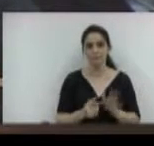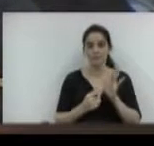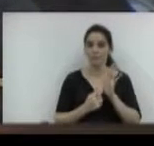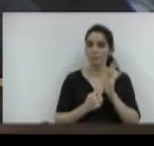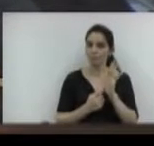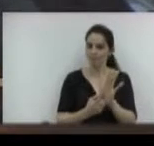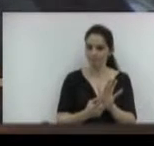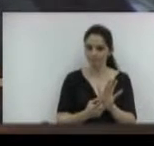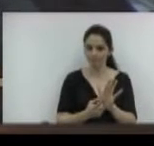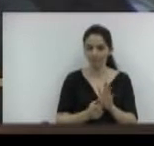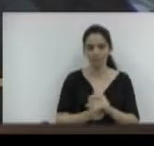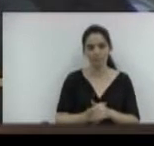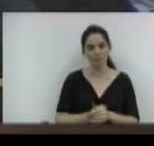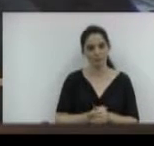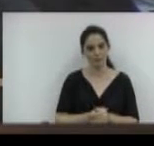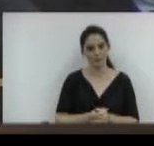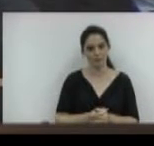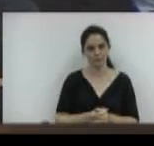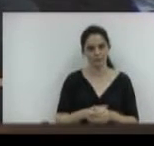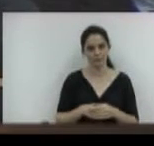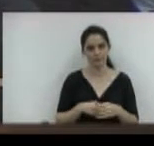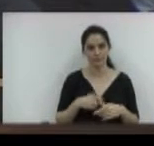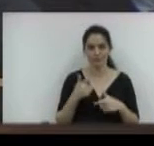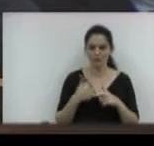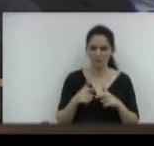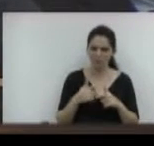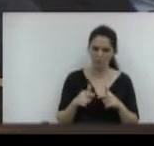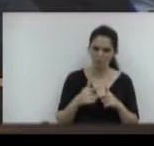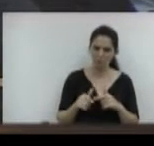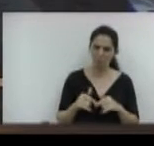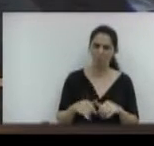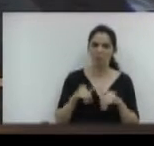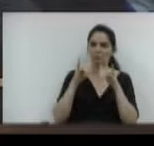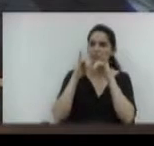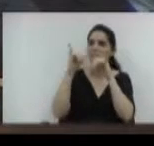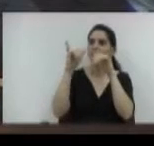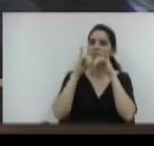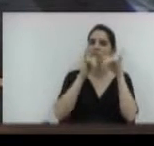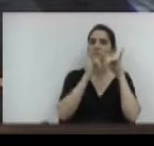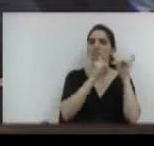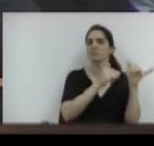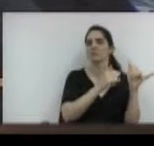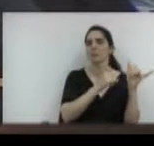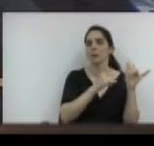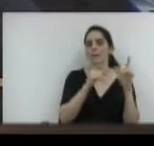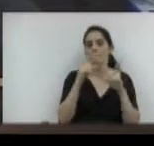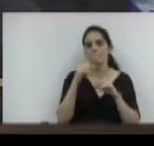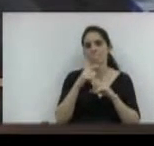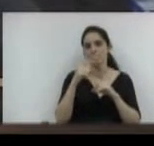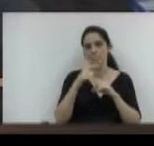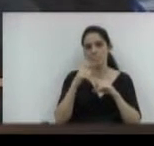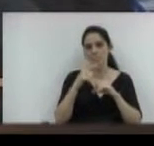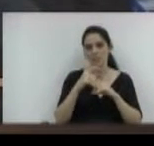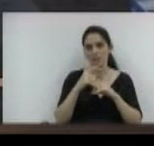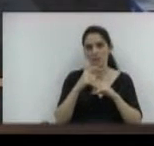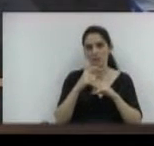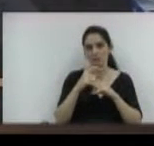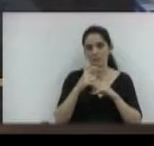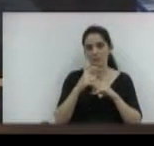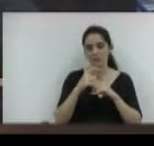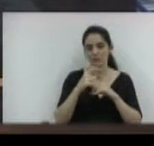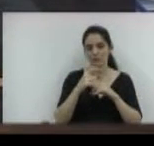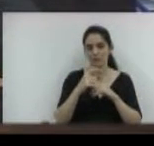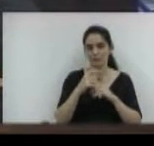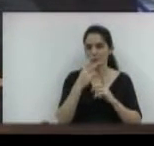atentatório ao decoro parlamentar usar em discurso ou proposição expressões que configurem crimes contra a